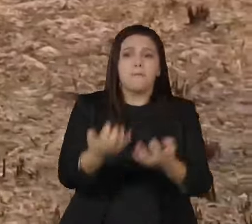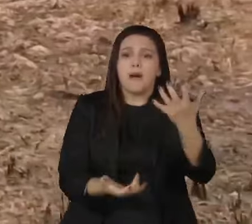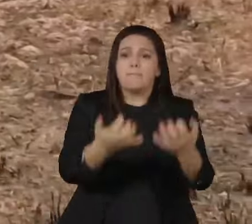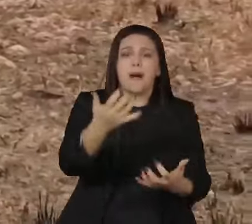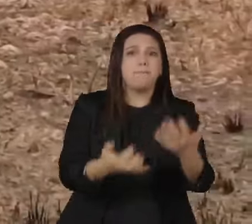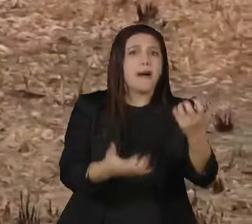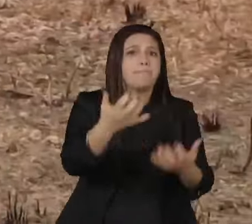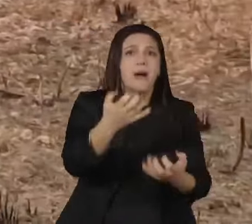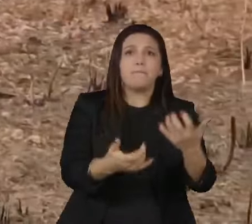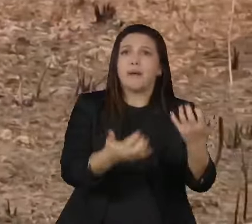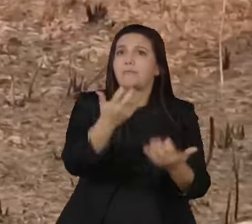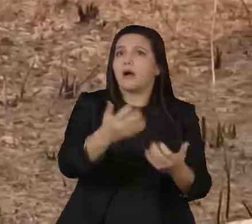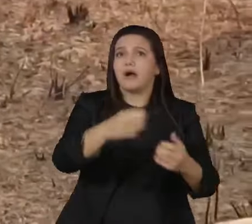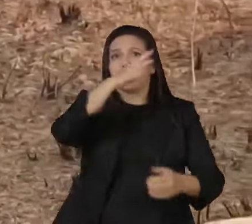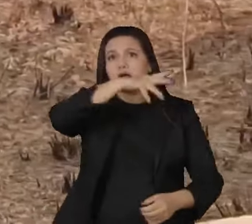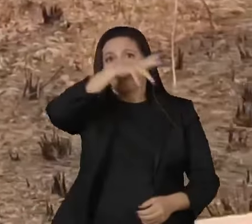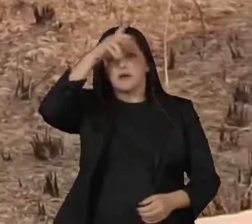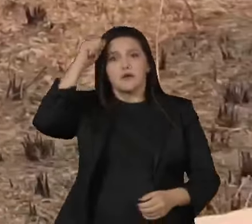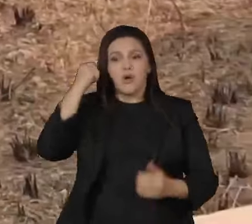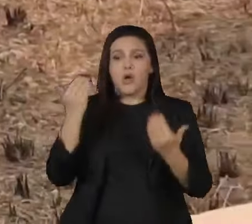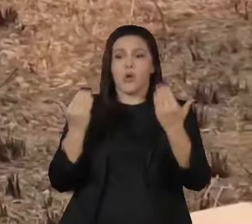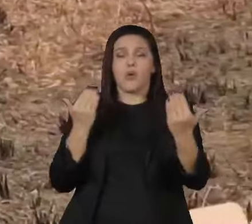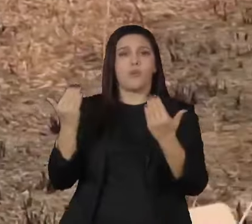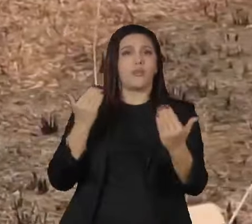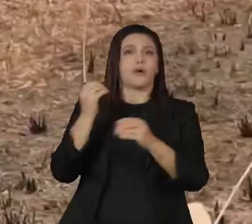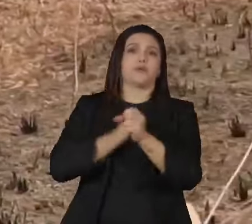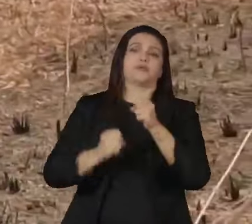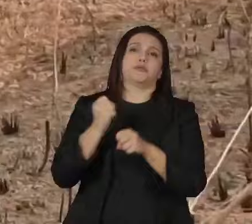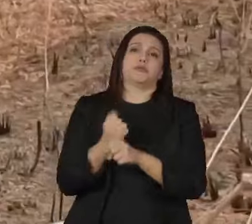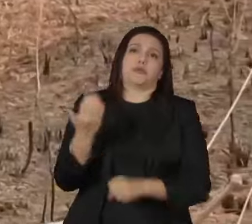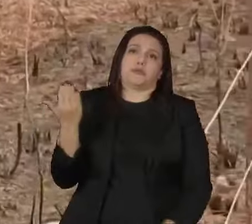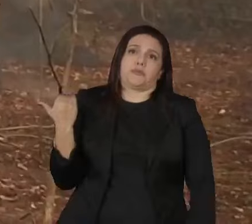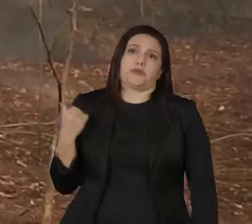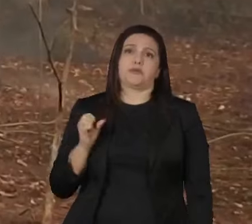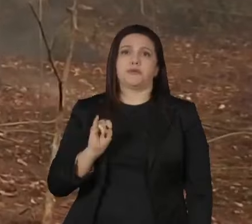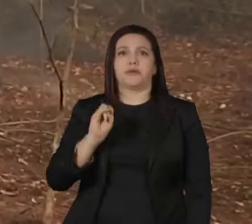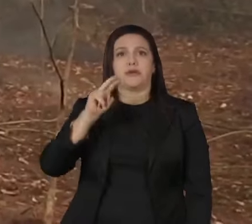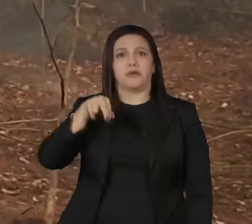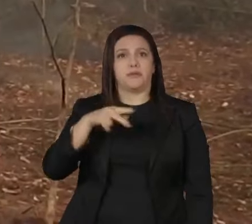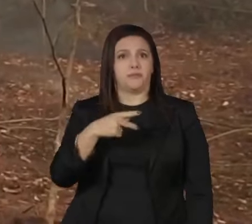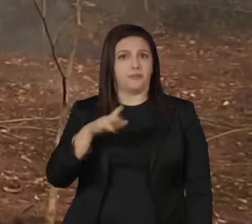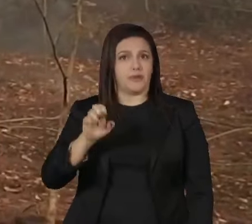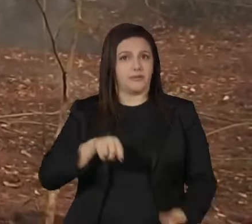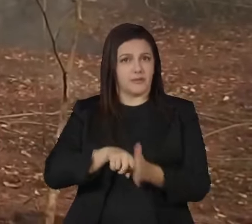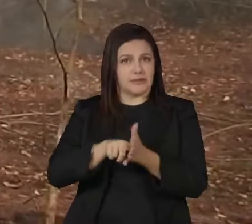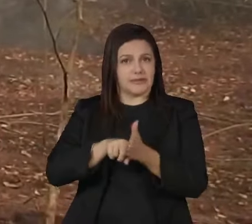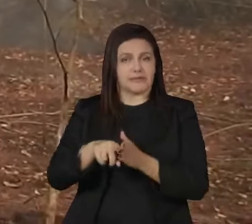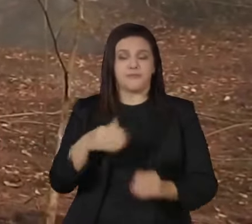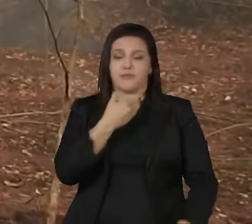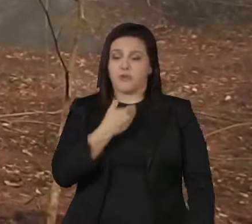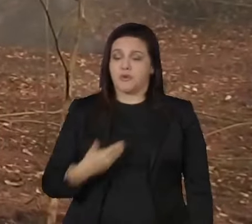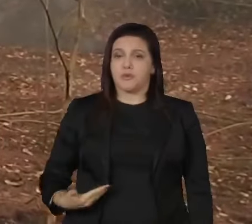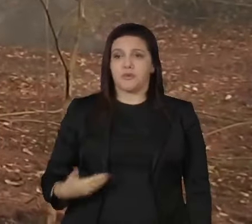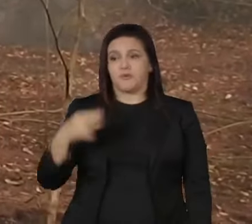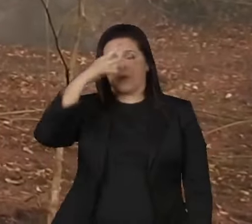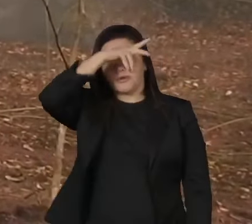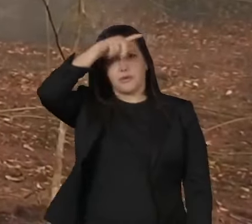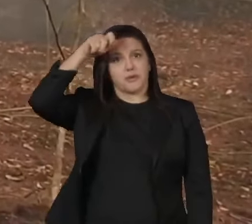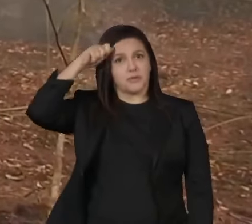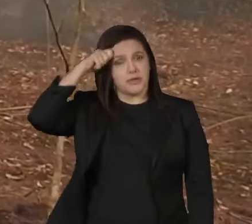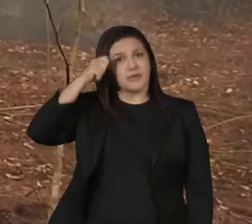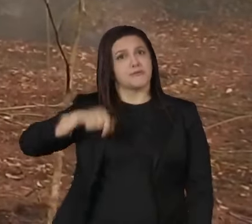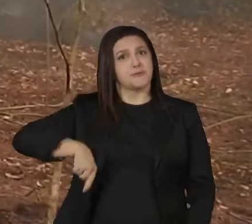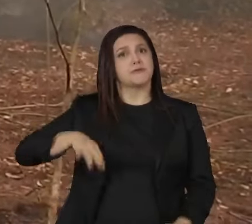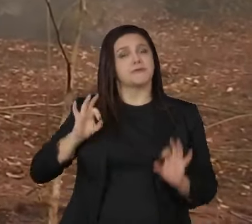Amazonas quando comparado ao mesmo período do ano passado segundo o IMP o Governo do Amazonas afirma que tem